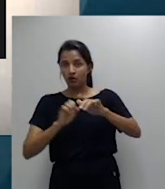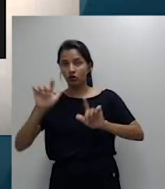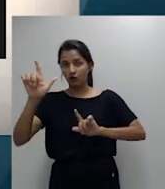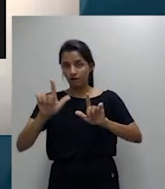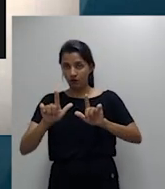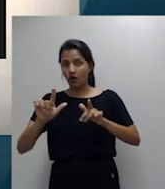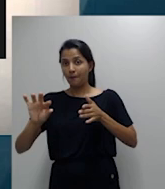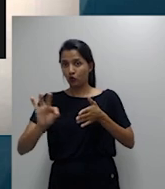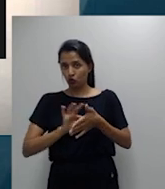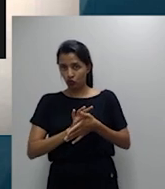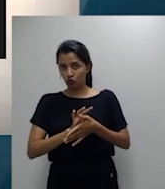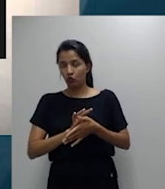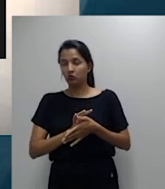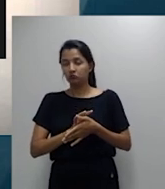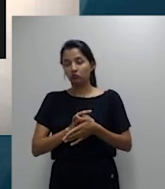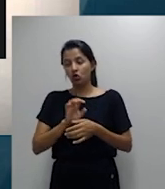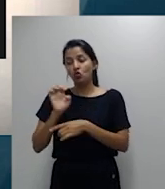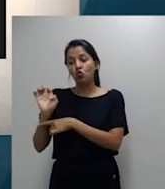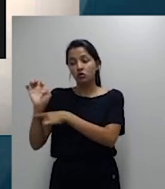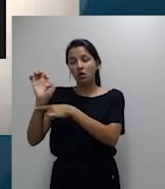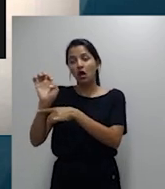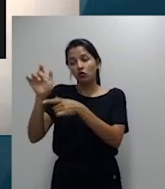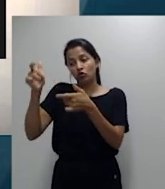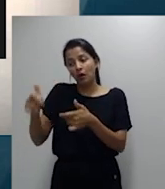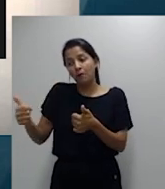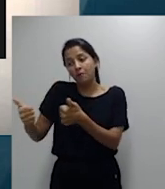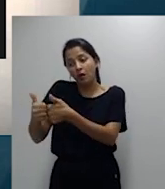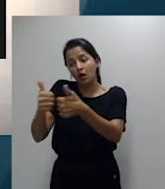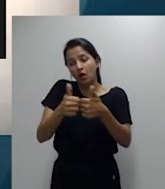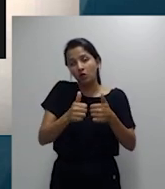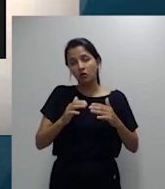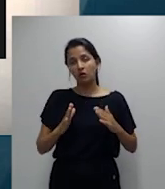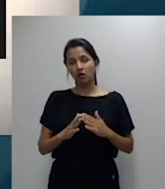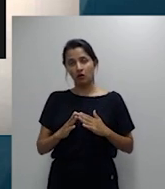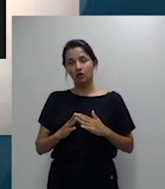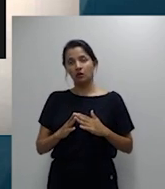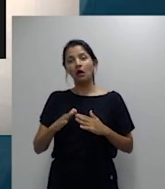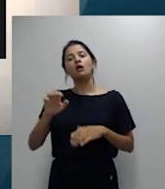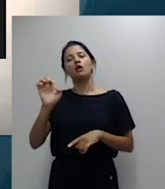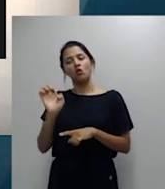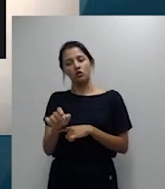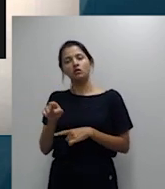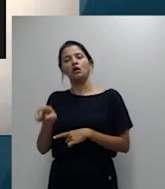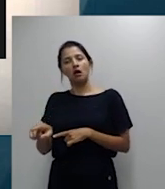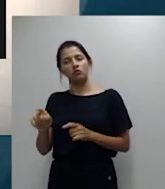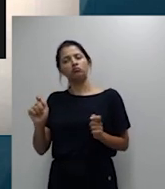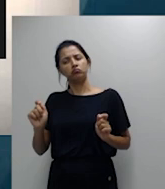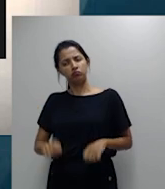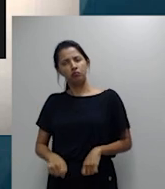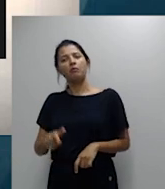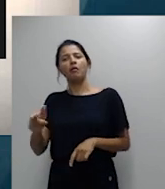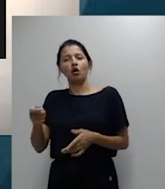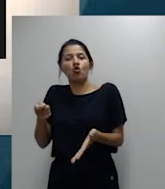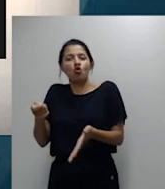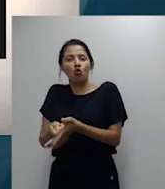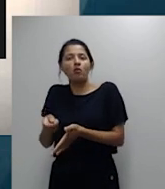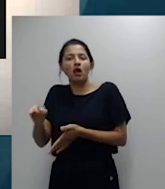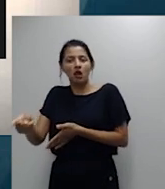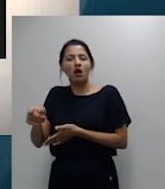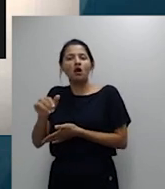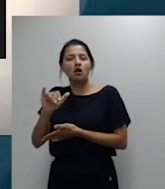que estiver domiciliado o seu usuário e é inclusive o estado competente para receber o ICMS